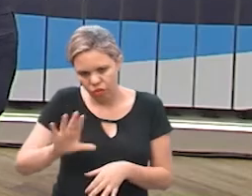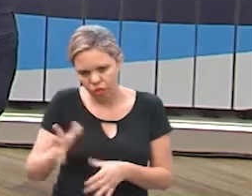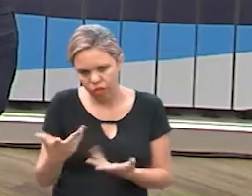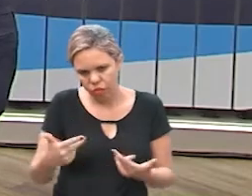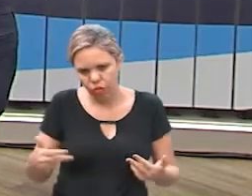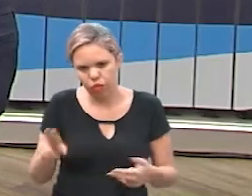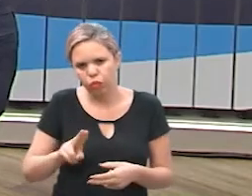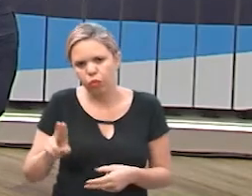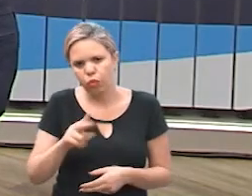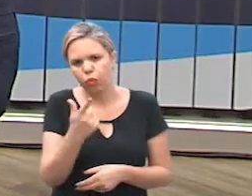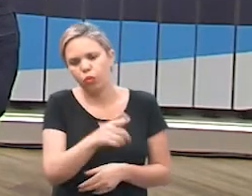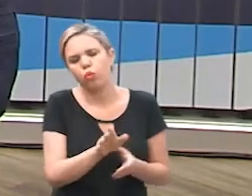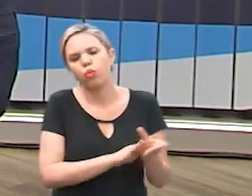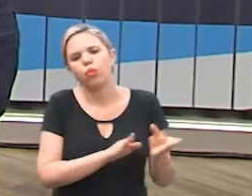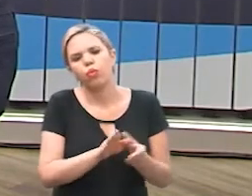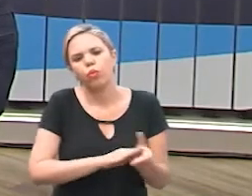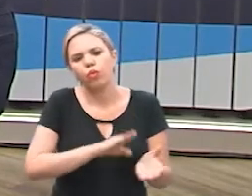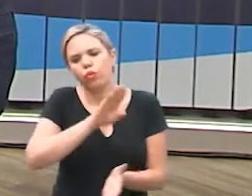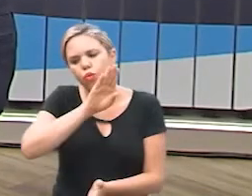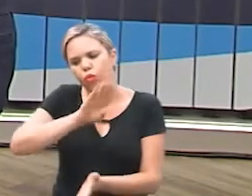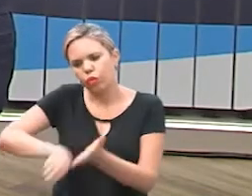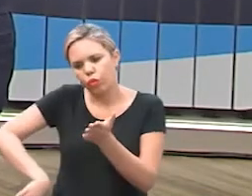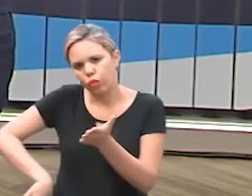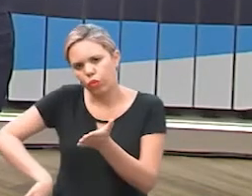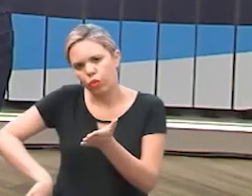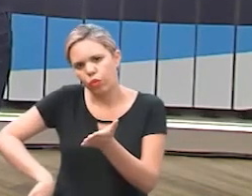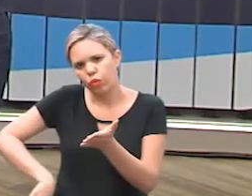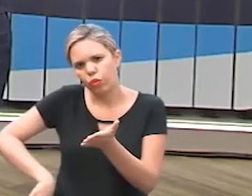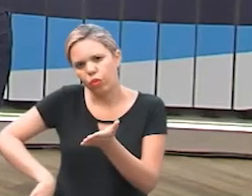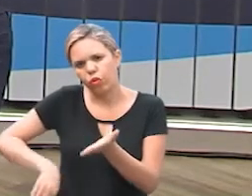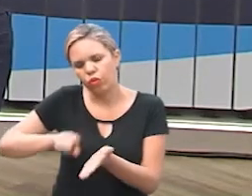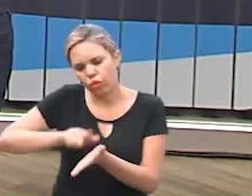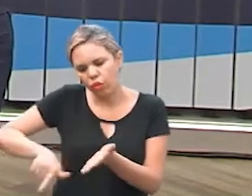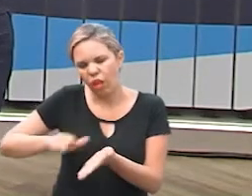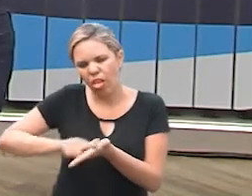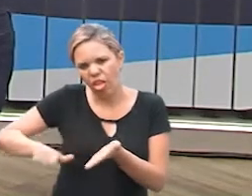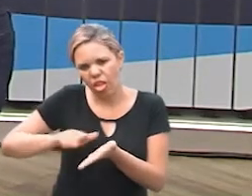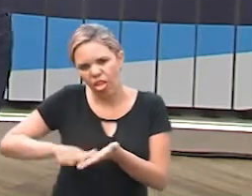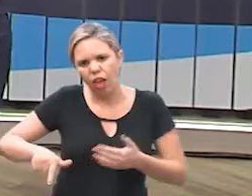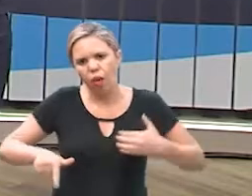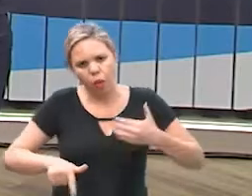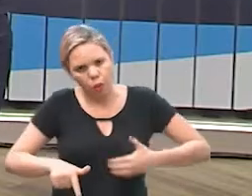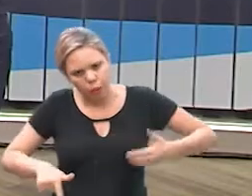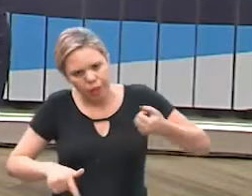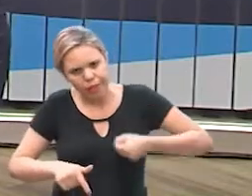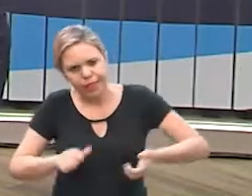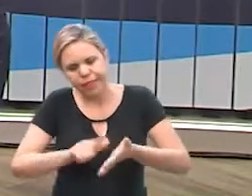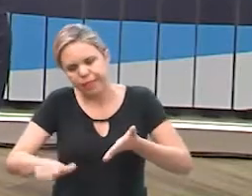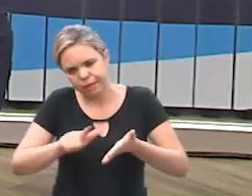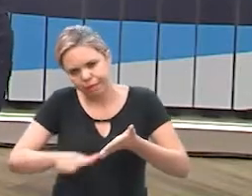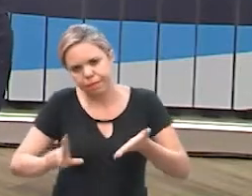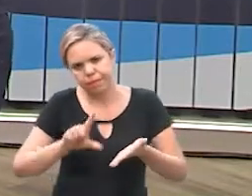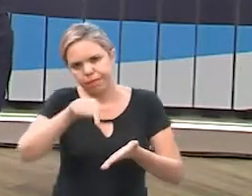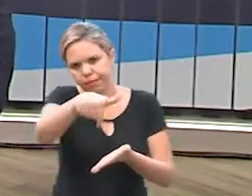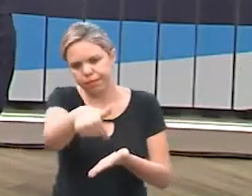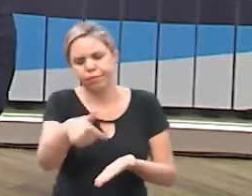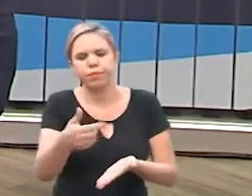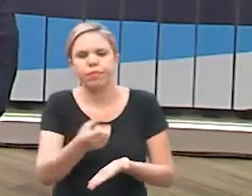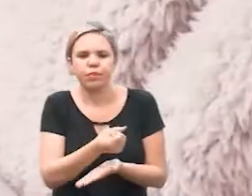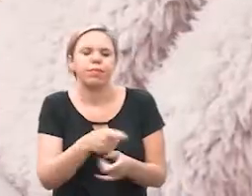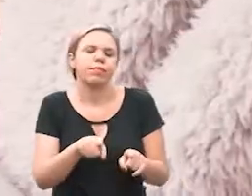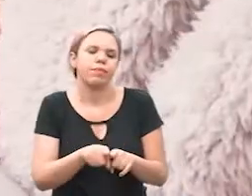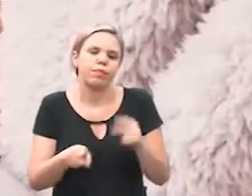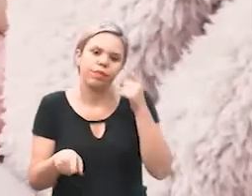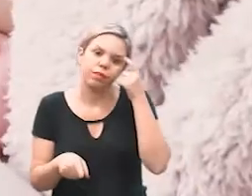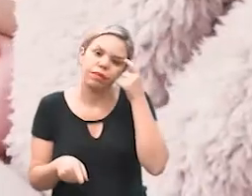pomada, alguma coisa, nós orientamos a tirar bem essa pomada antes de colocar o bebê para sugar. Limpar bem, né? Para não... Limpar